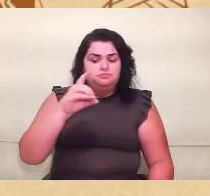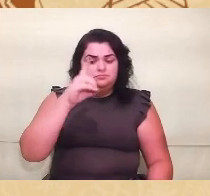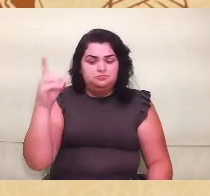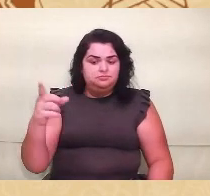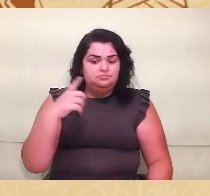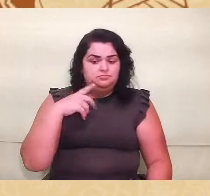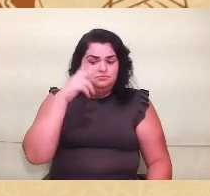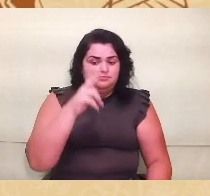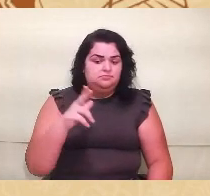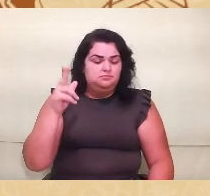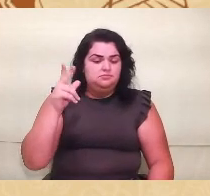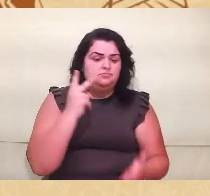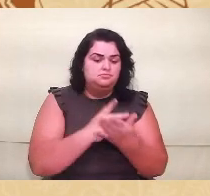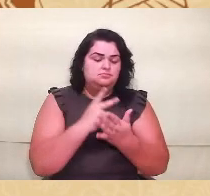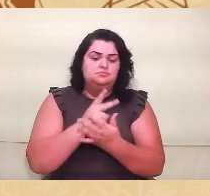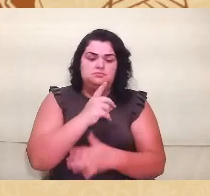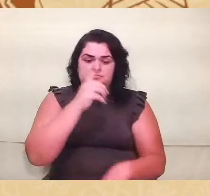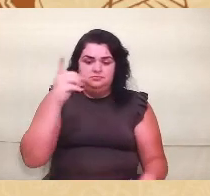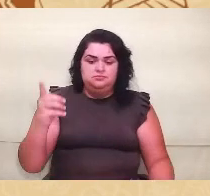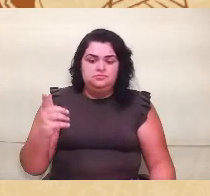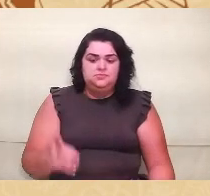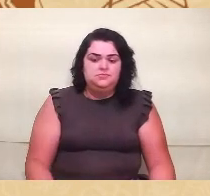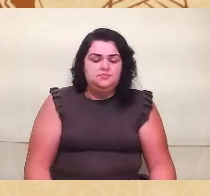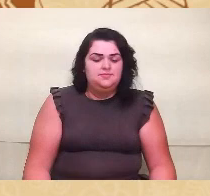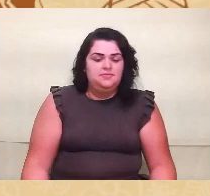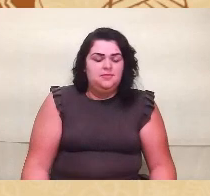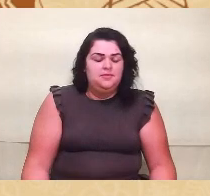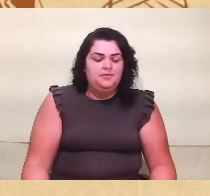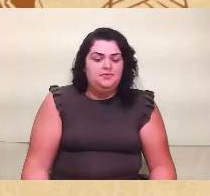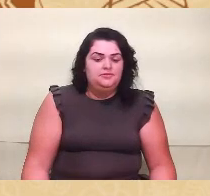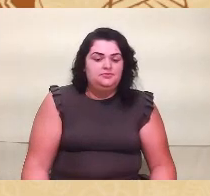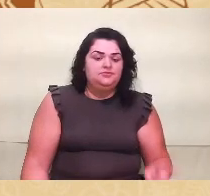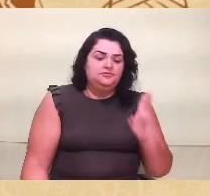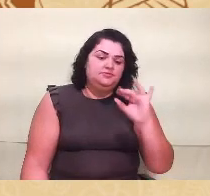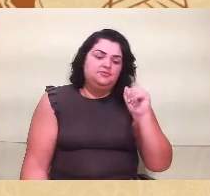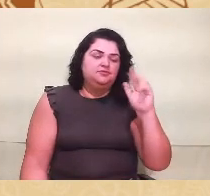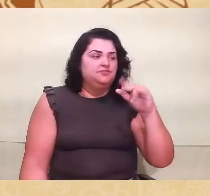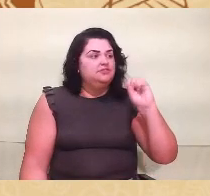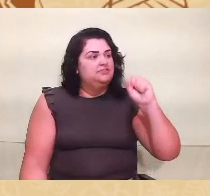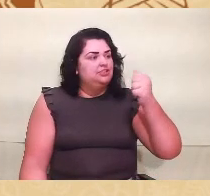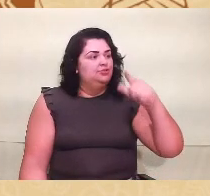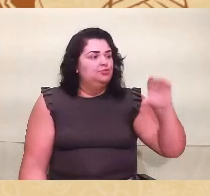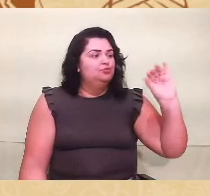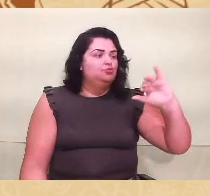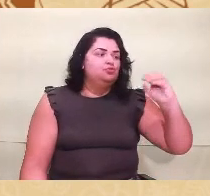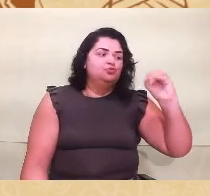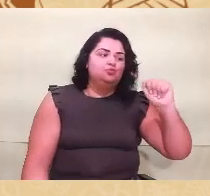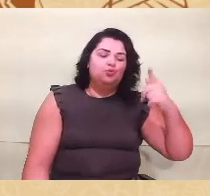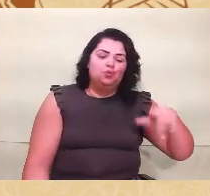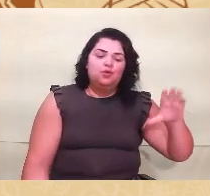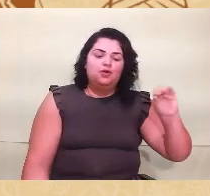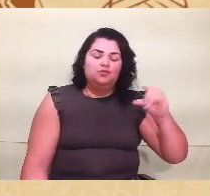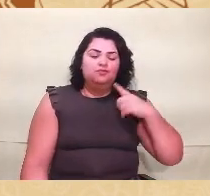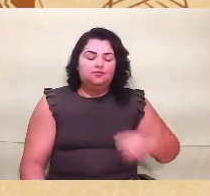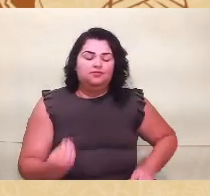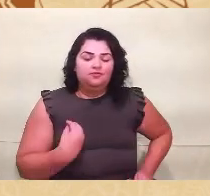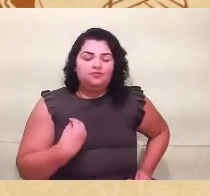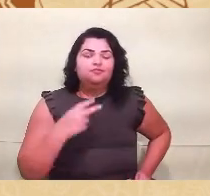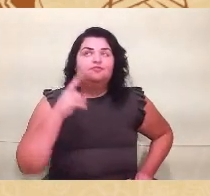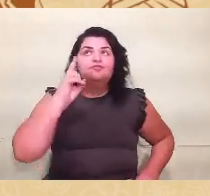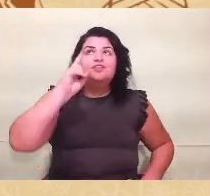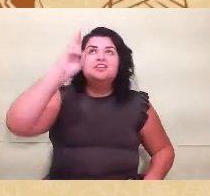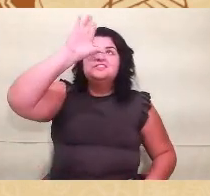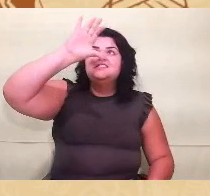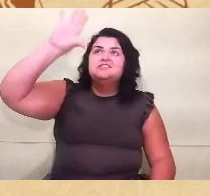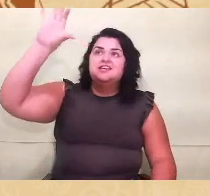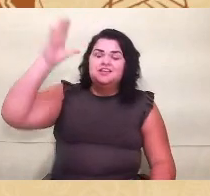com as datas nossas. O São João, viva São João, viva, viva, viva. Olha para o céu, meu amor,